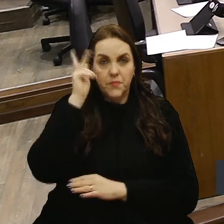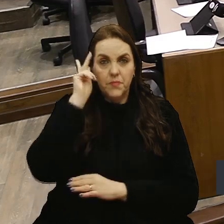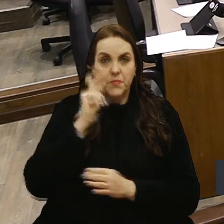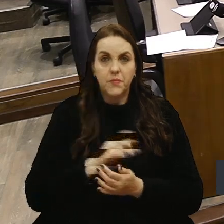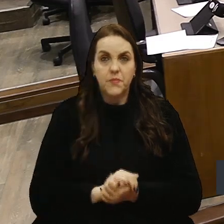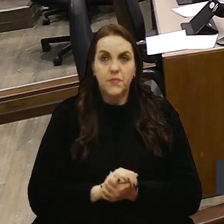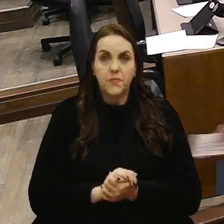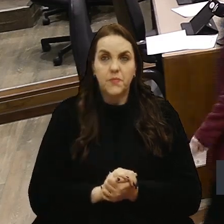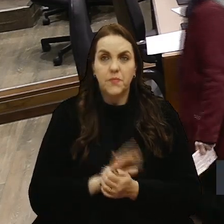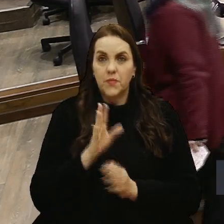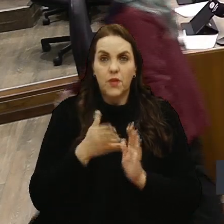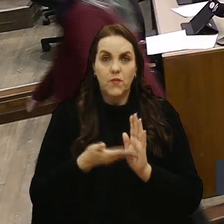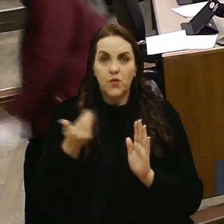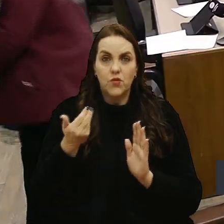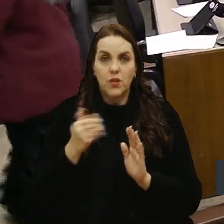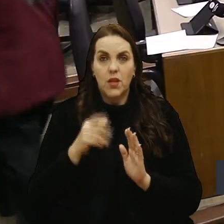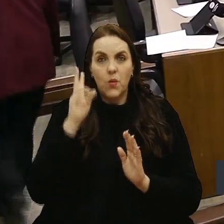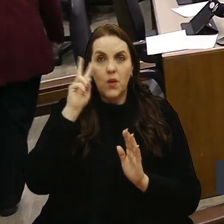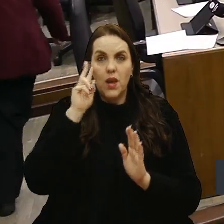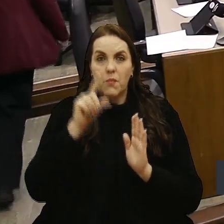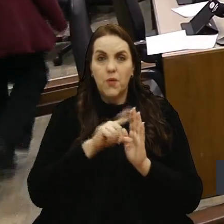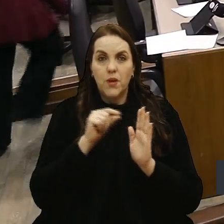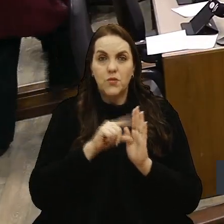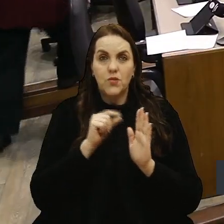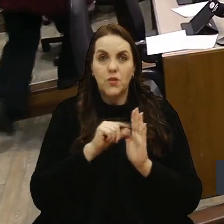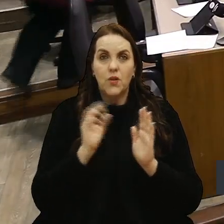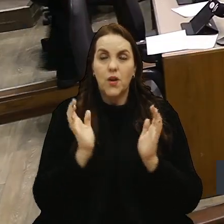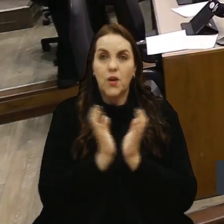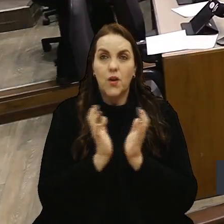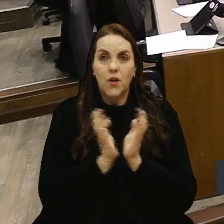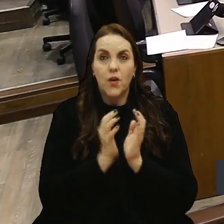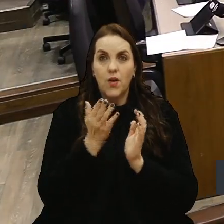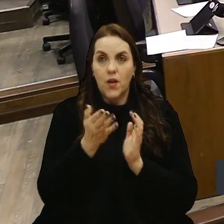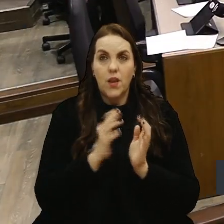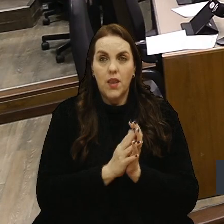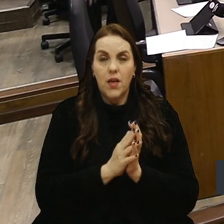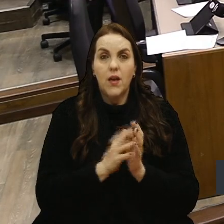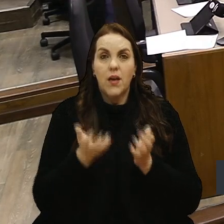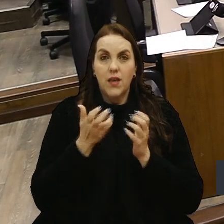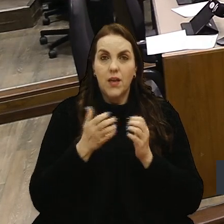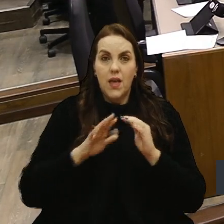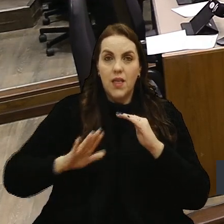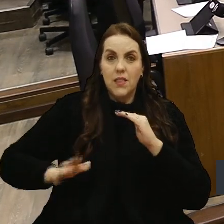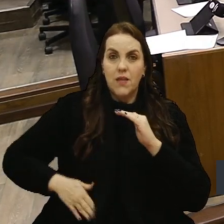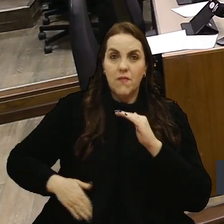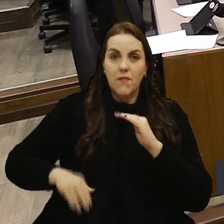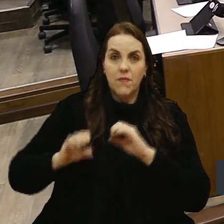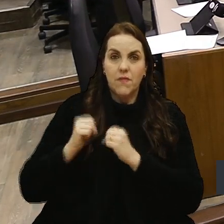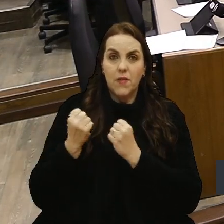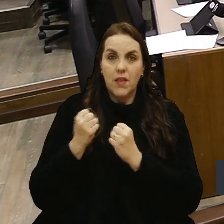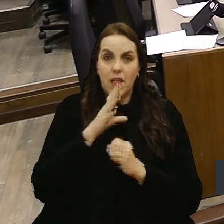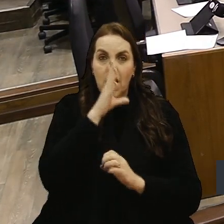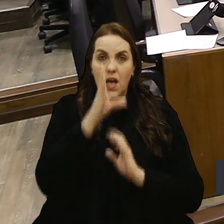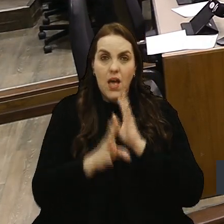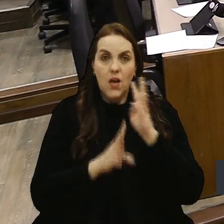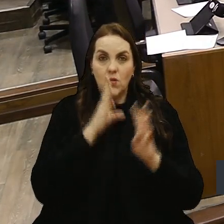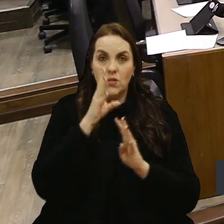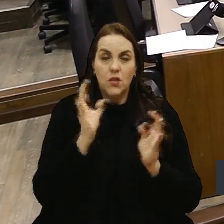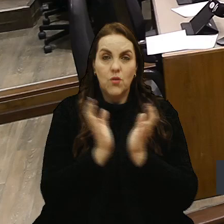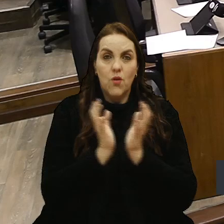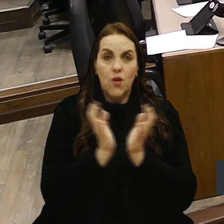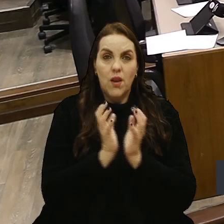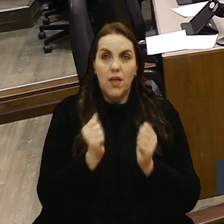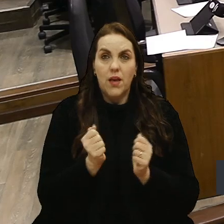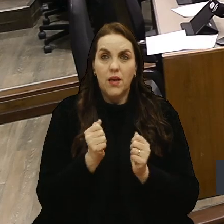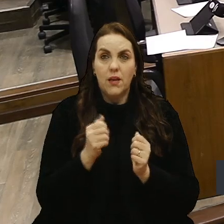vou retirar porque eu não lembro o artigo, mas a colega aqui na sanha de defender vagabundo está se exaltando aqui, acusando os colegas e até trazendo gente que não